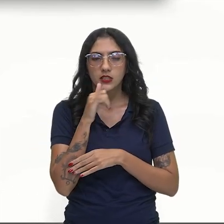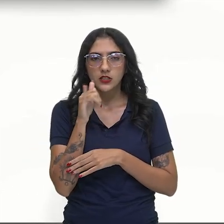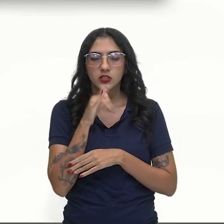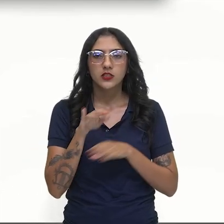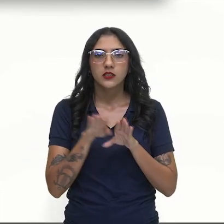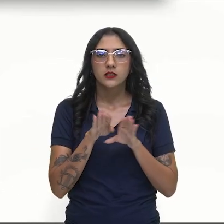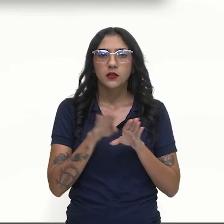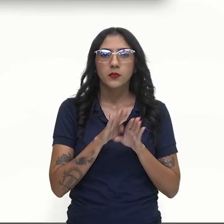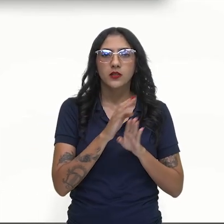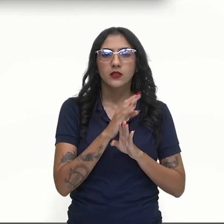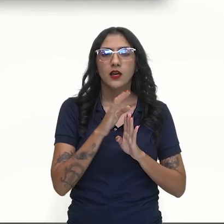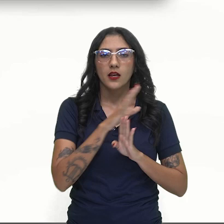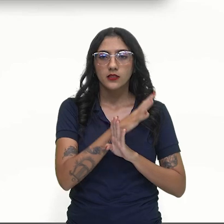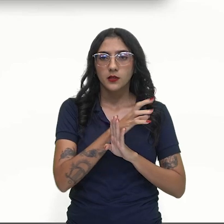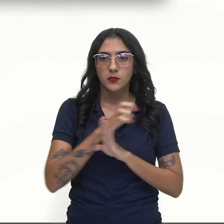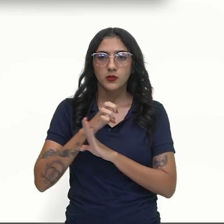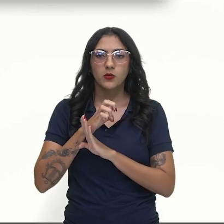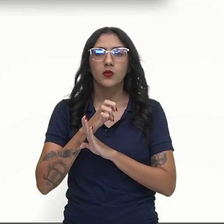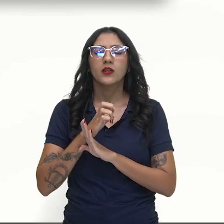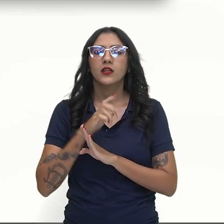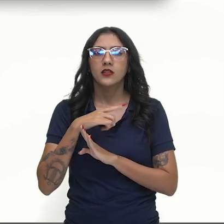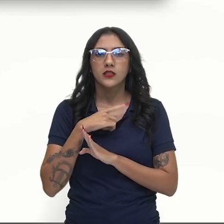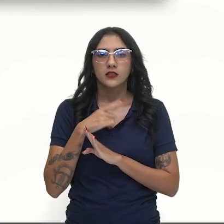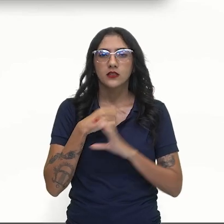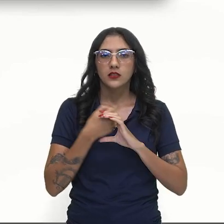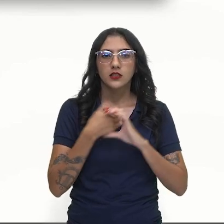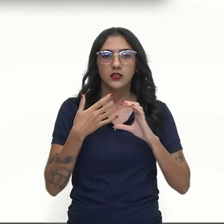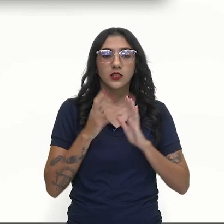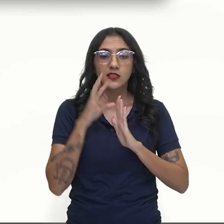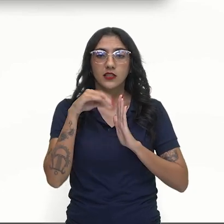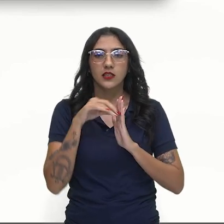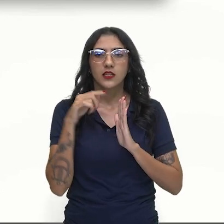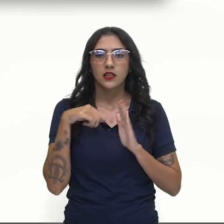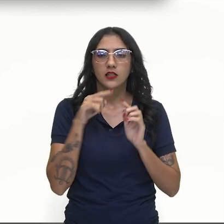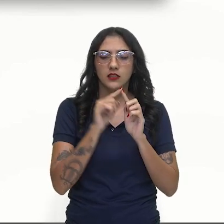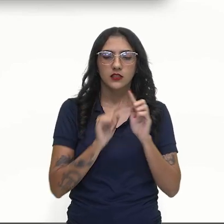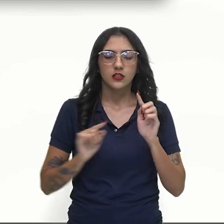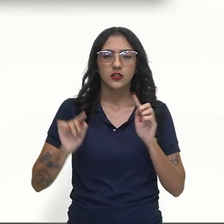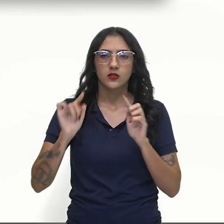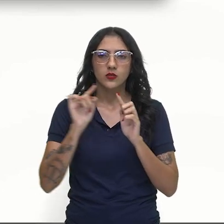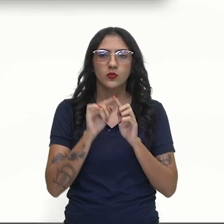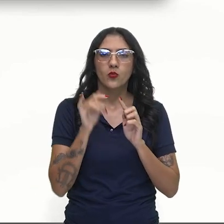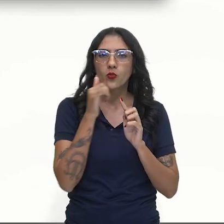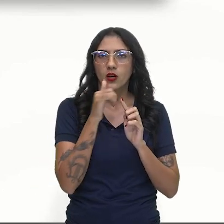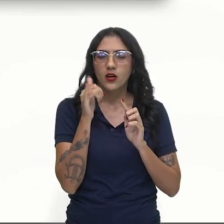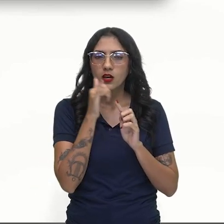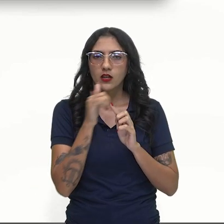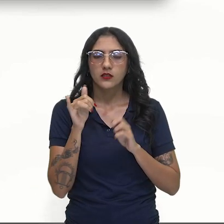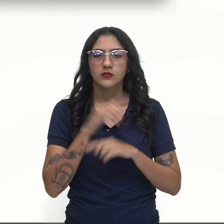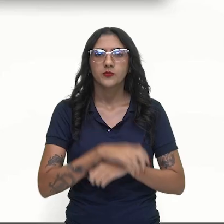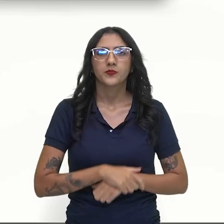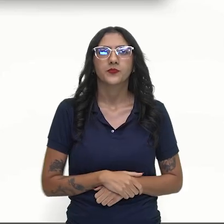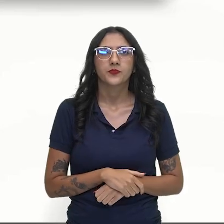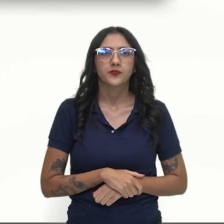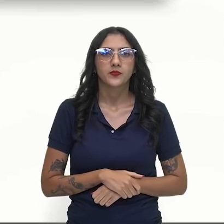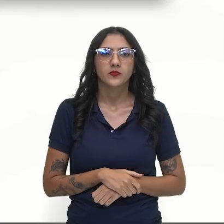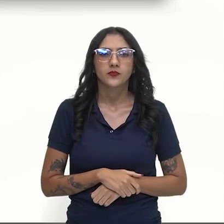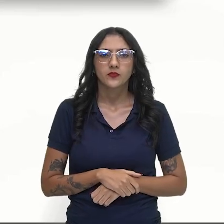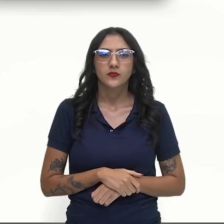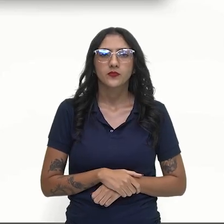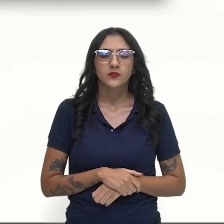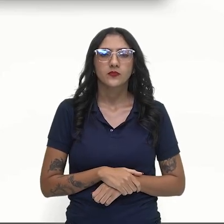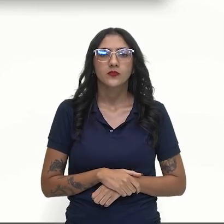receptores, são elementos que constituem o circuito elétrico. O funcionamento